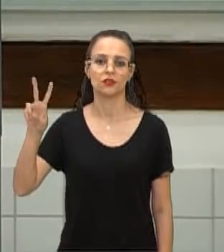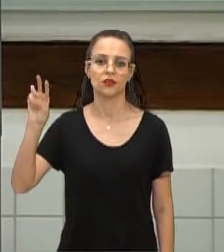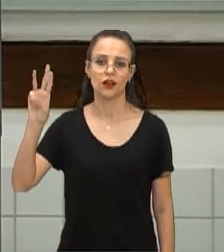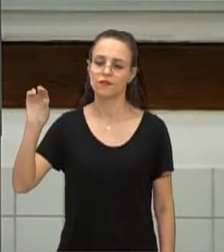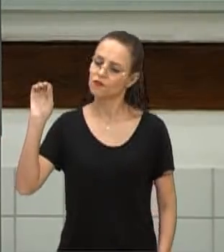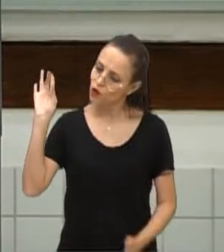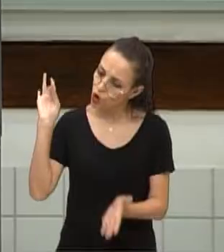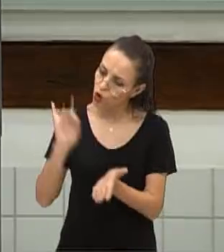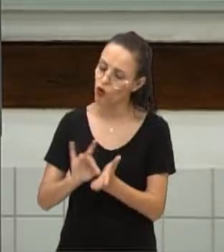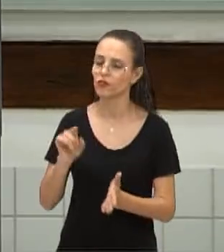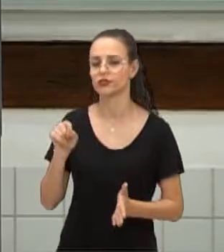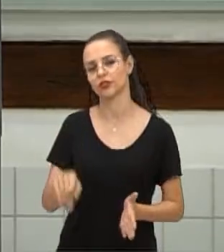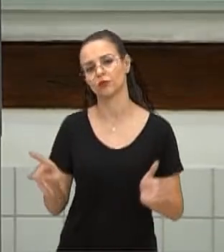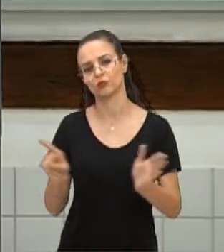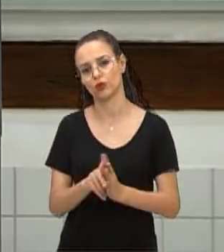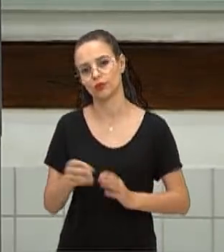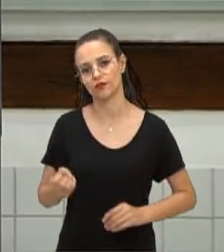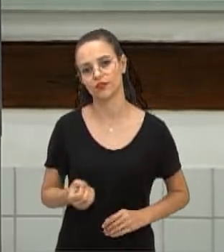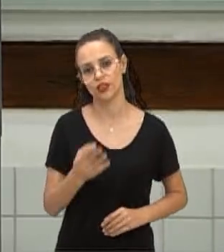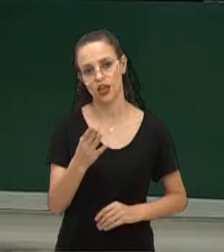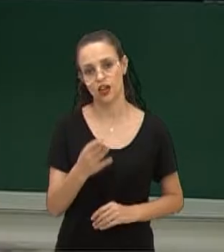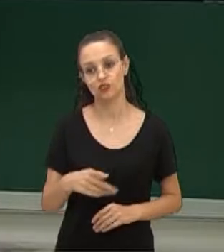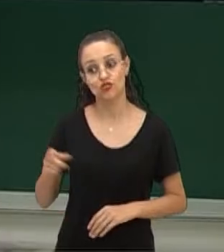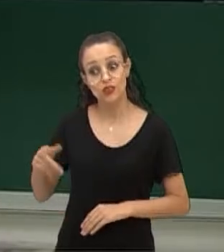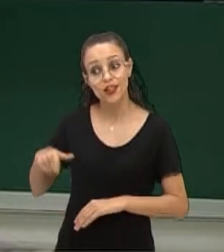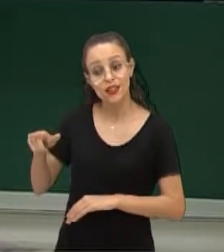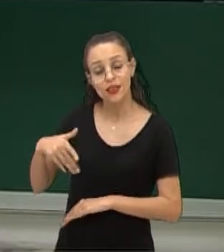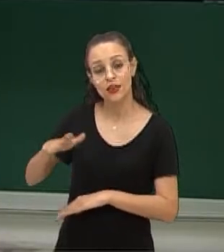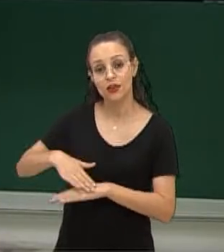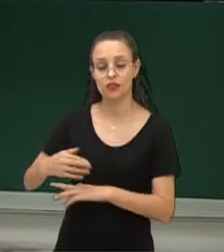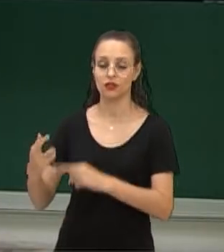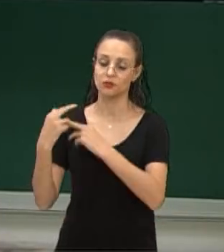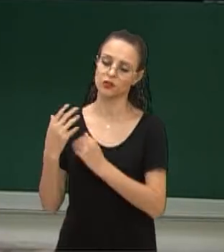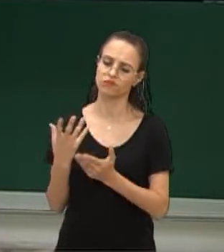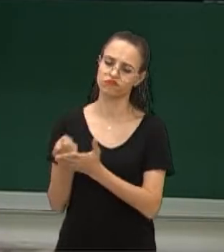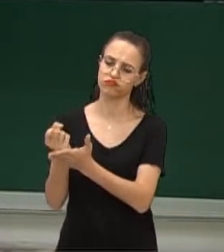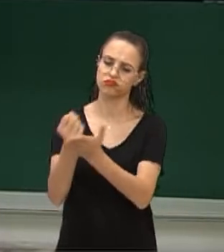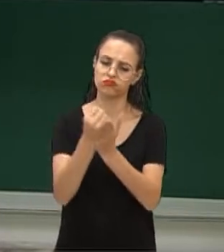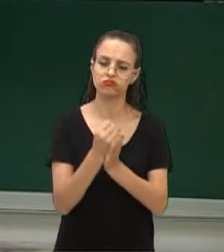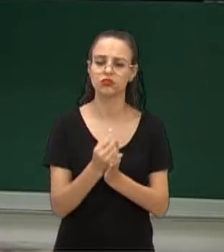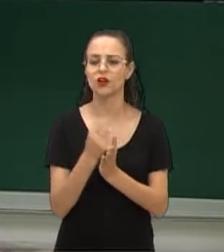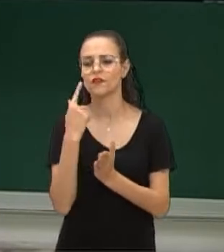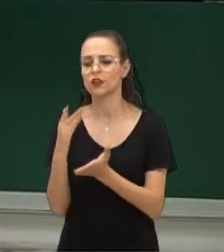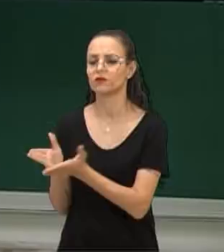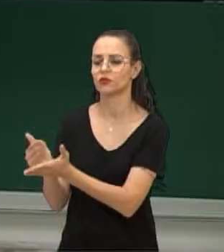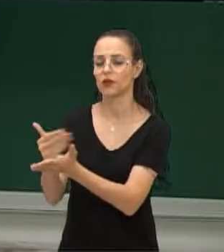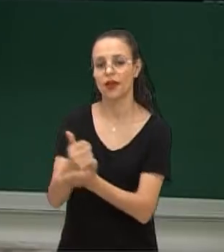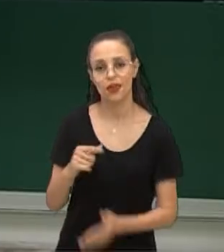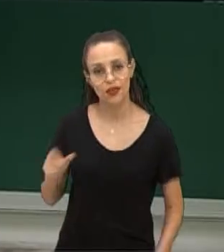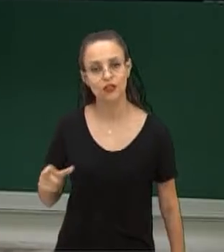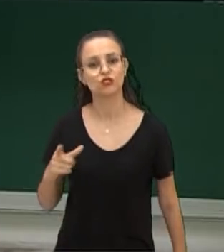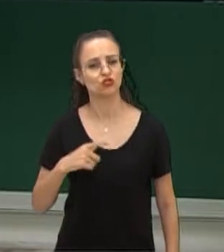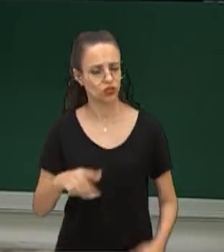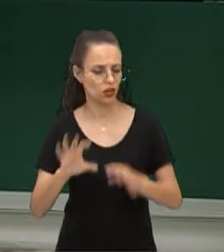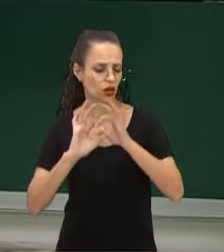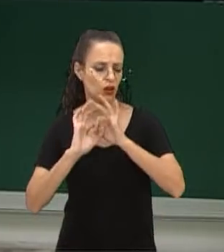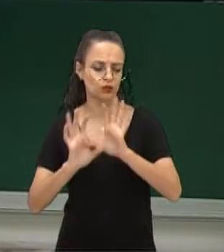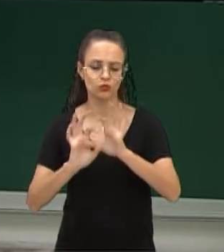naturalista oficial da expedição. Então, a partir daquele momento, o Darwin já tinha autorização da